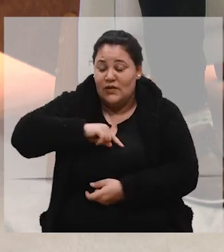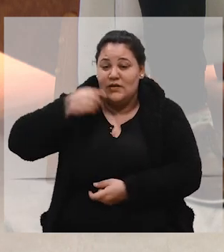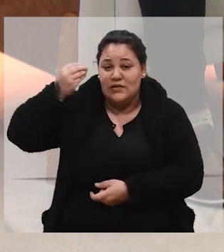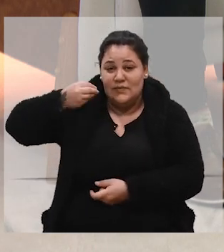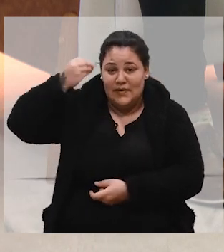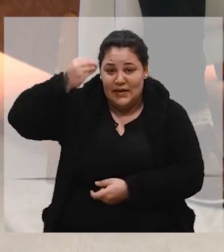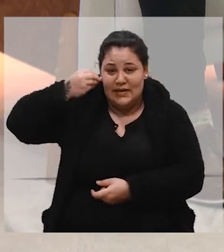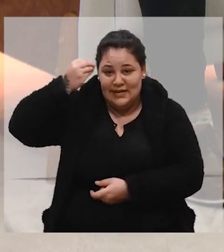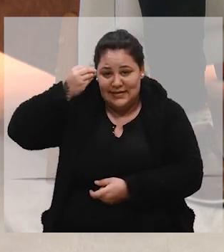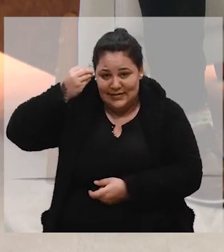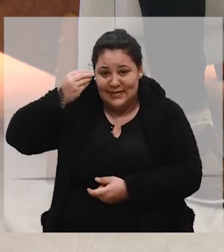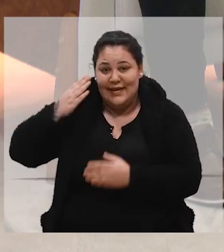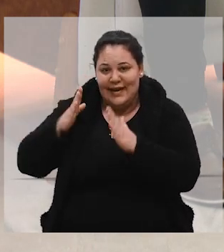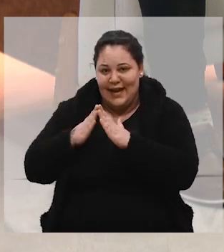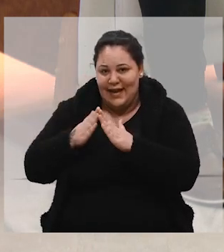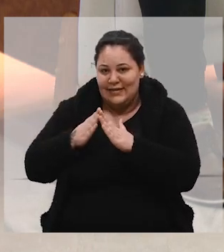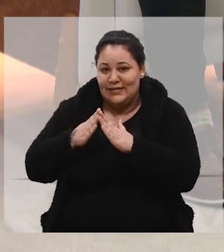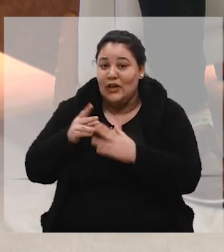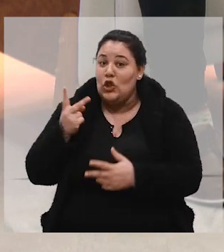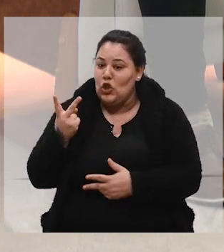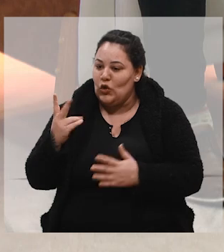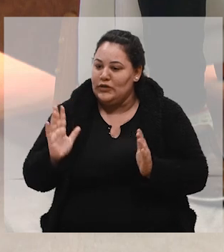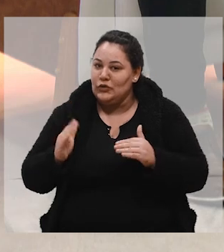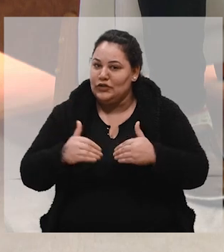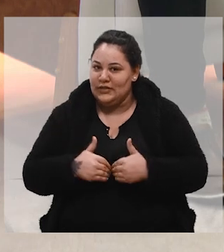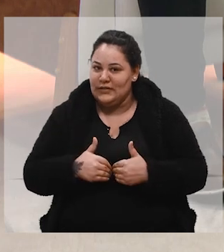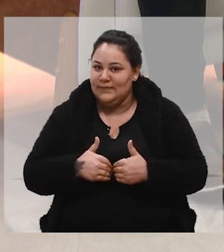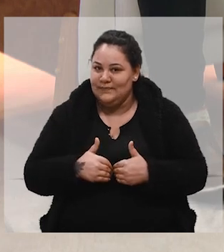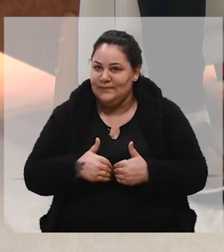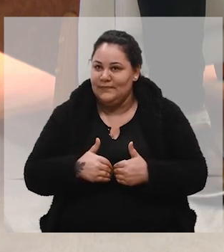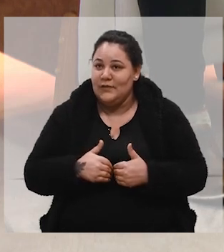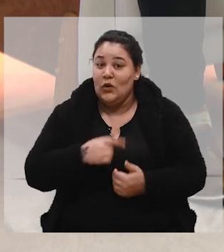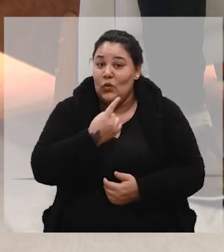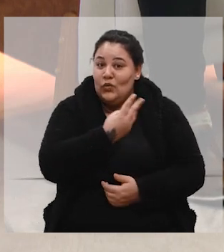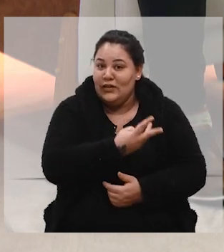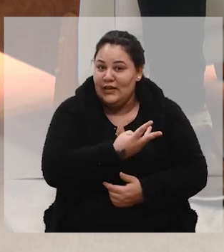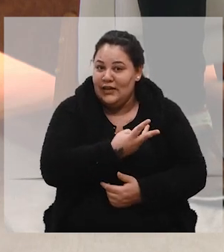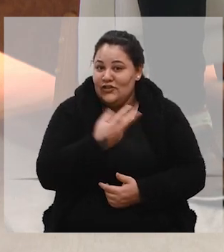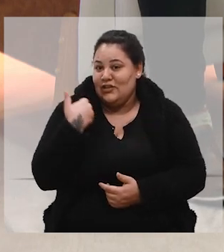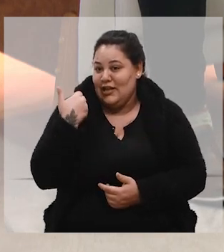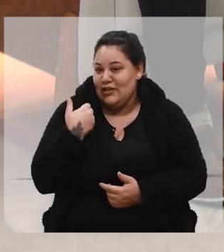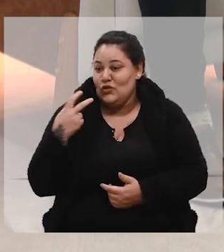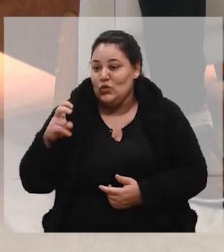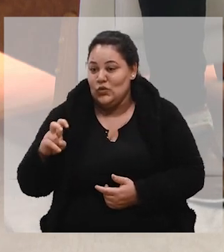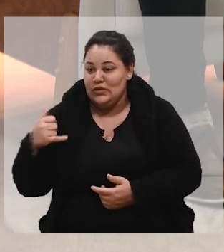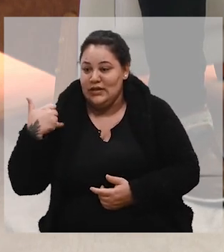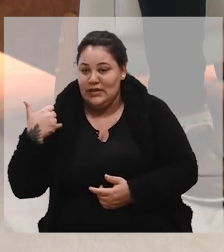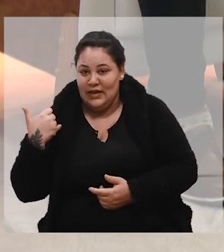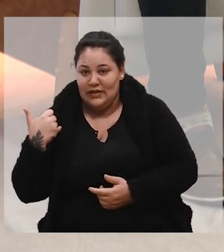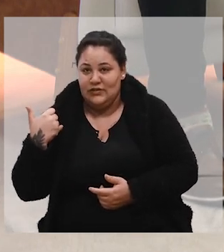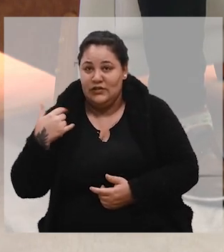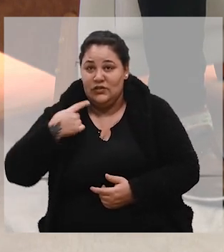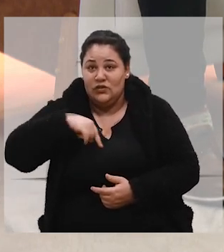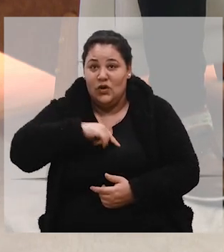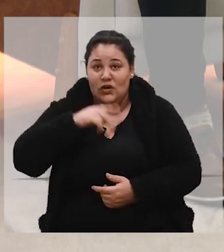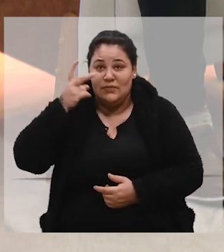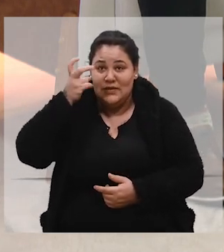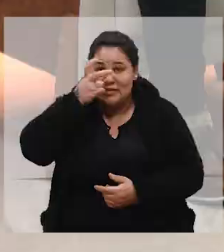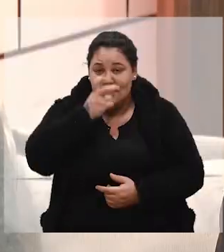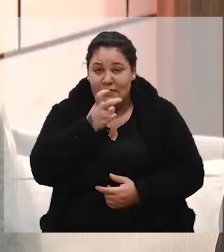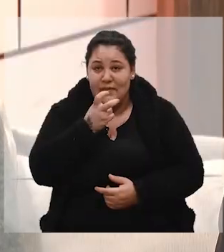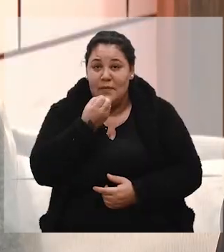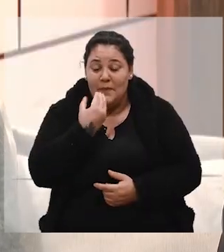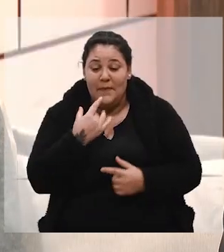nossa experiência lá em casa com 2 autistas, né, o Arthur com 13 e o Lucas com 5, a gente percebe bem,